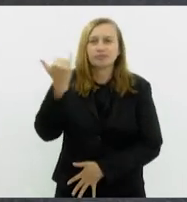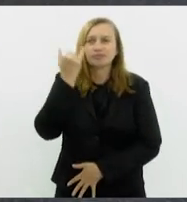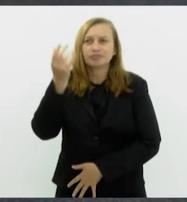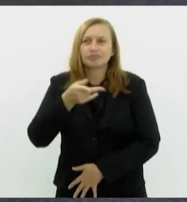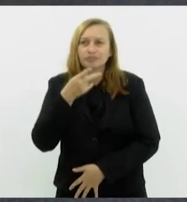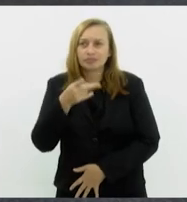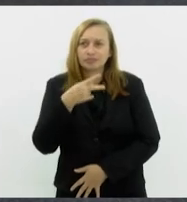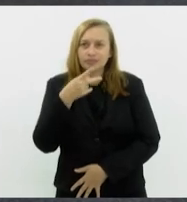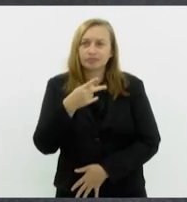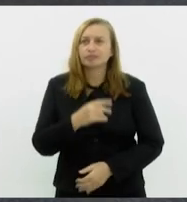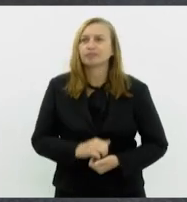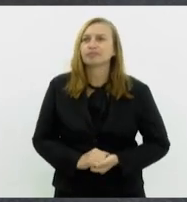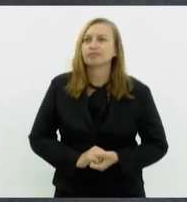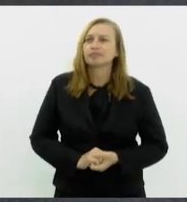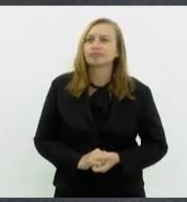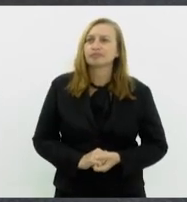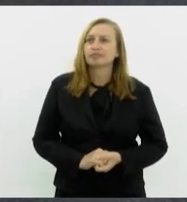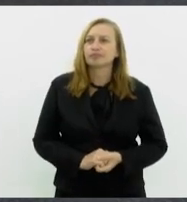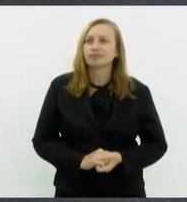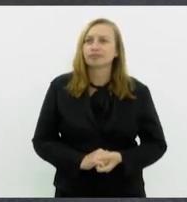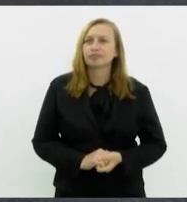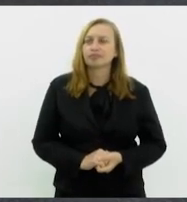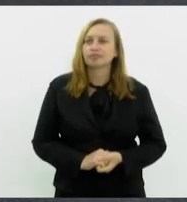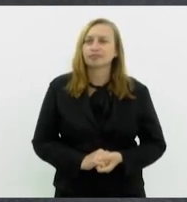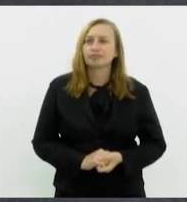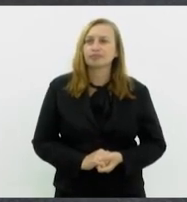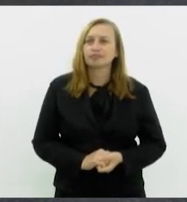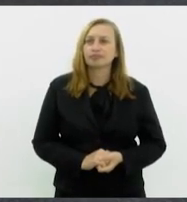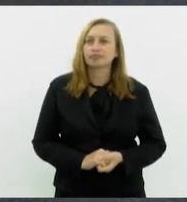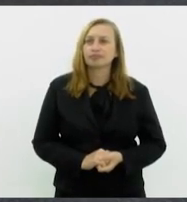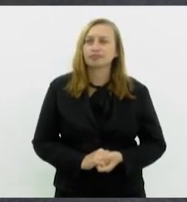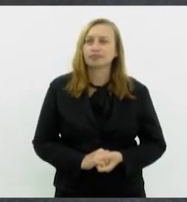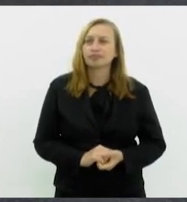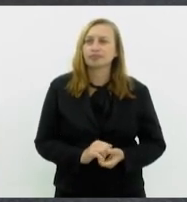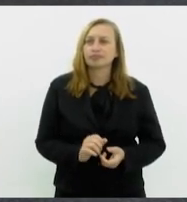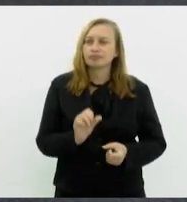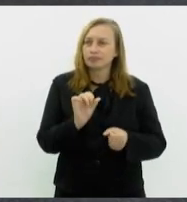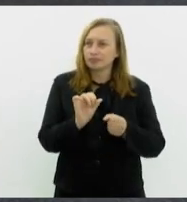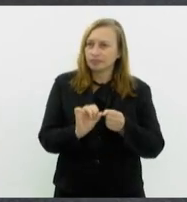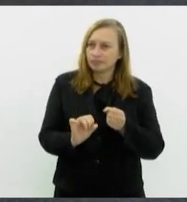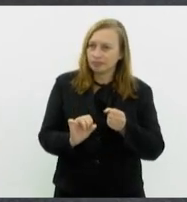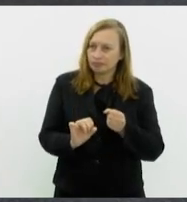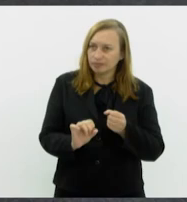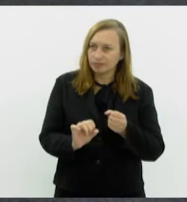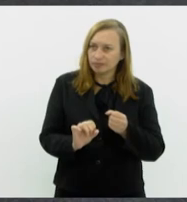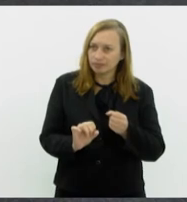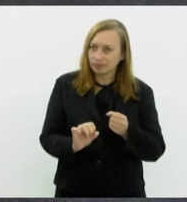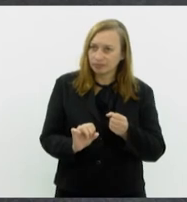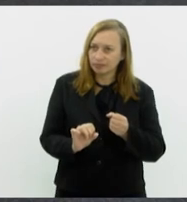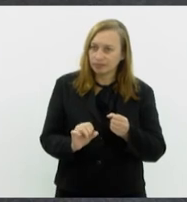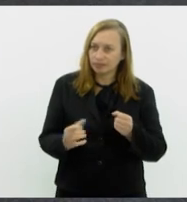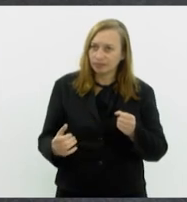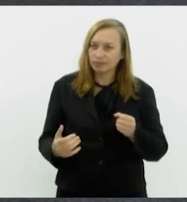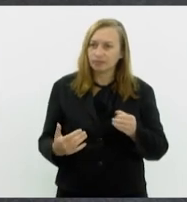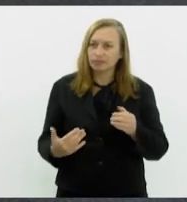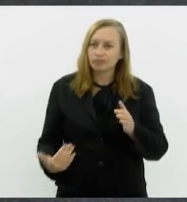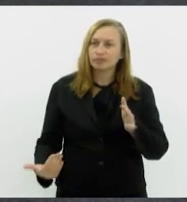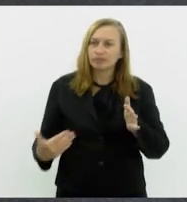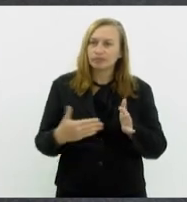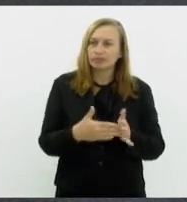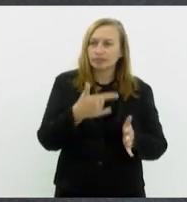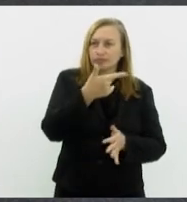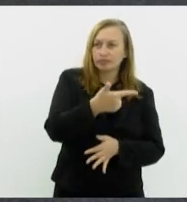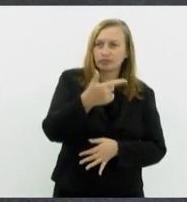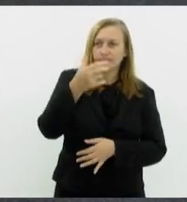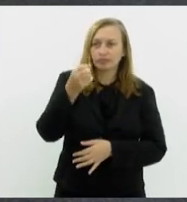isso foi feito para ser executado de maneira gradativa até 2025 e